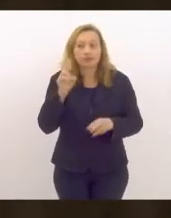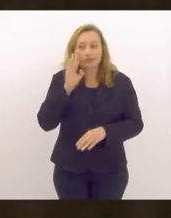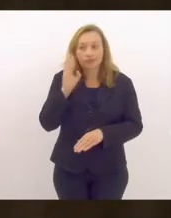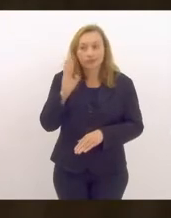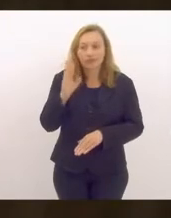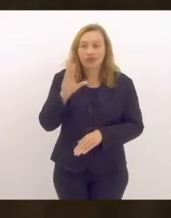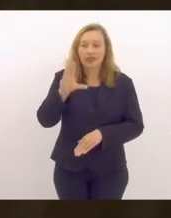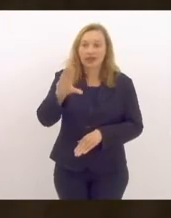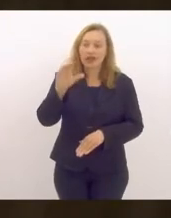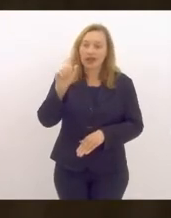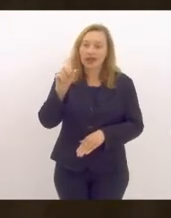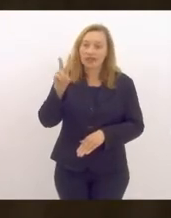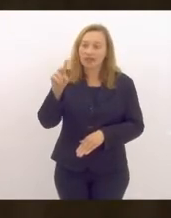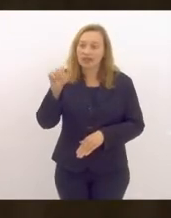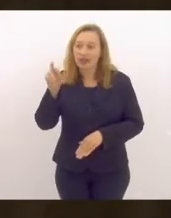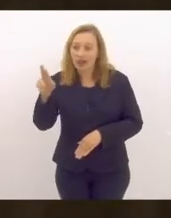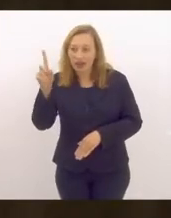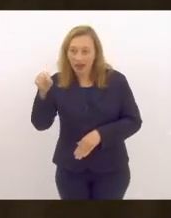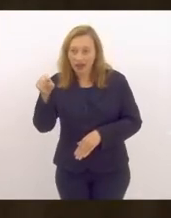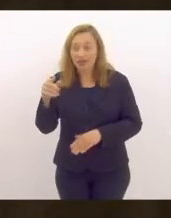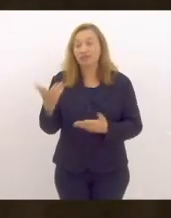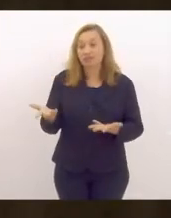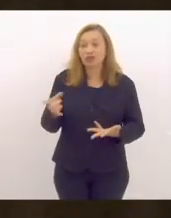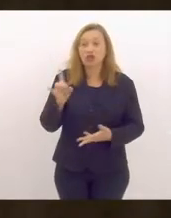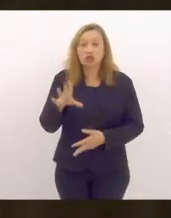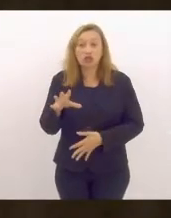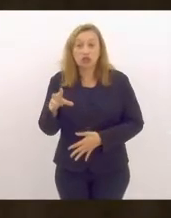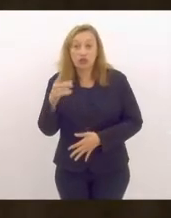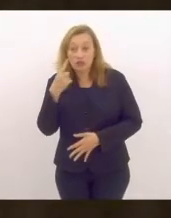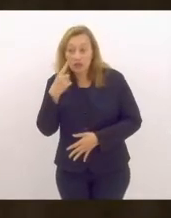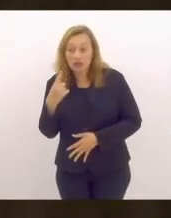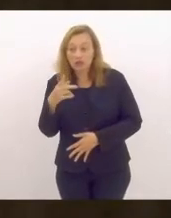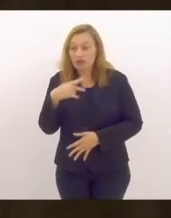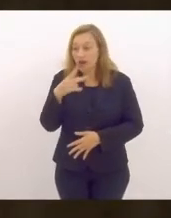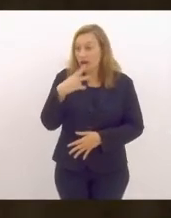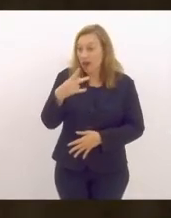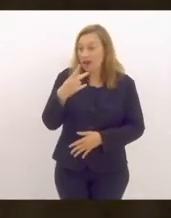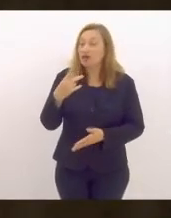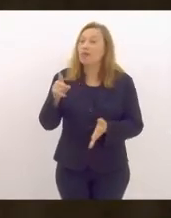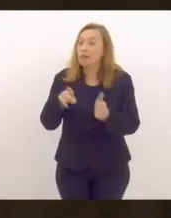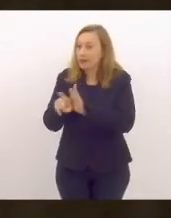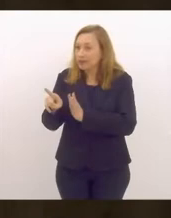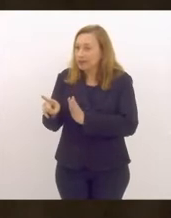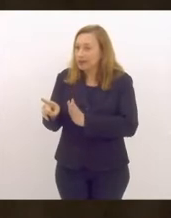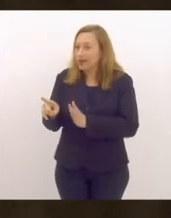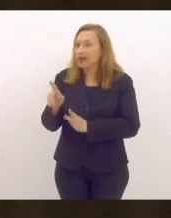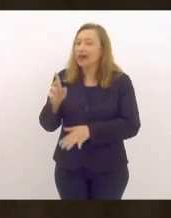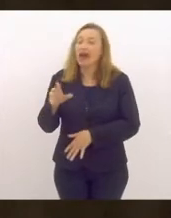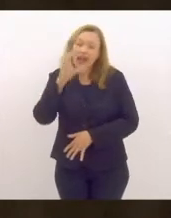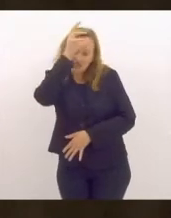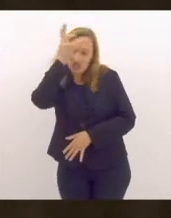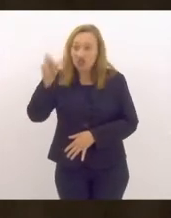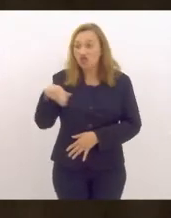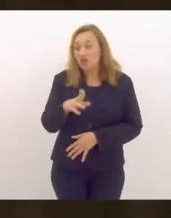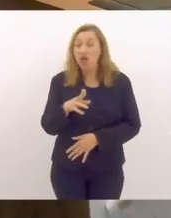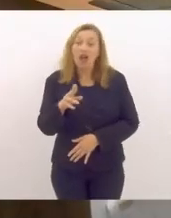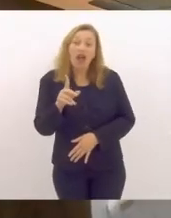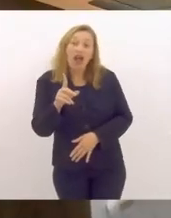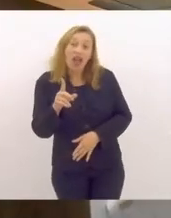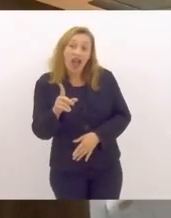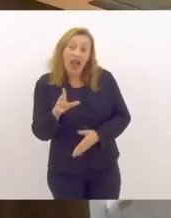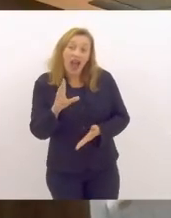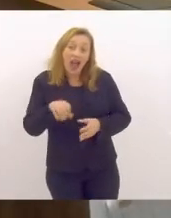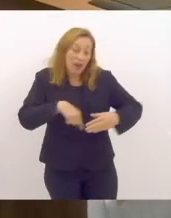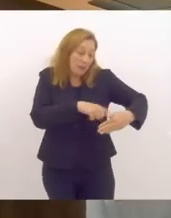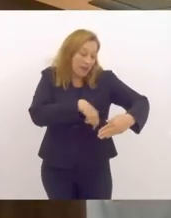Do caviar. Né? Eu só ouvi falar. Senhor, Já perguntei a ela, já falou aqui a tia Ju. Não, é que a